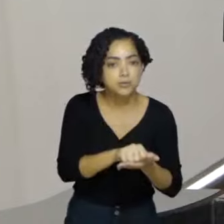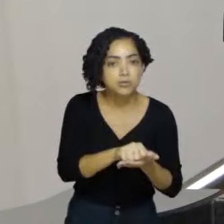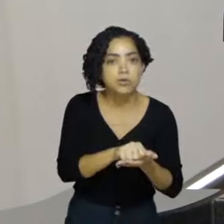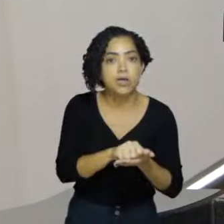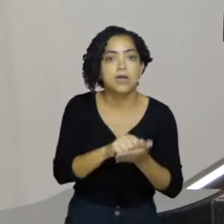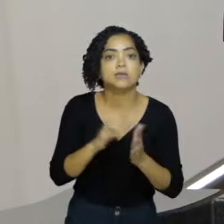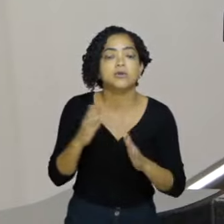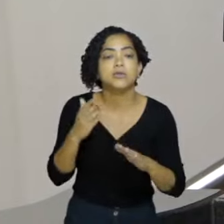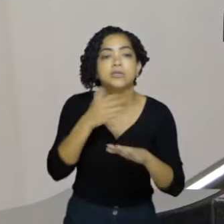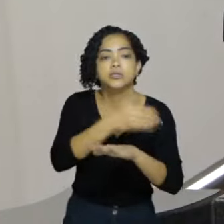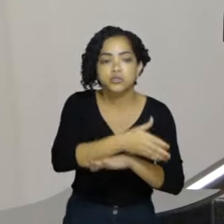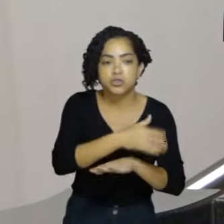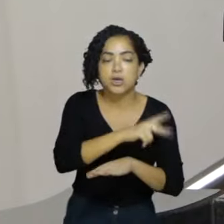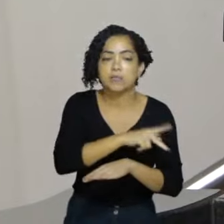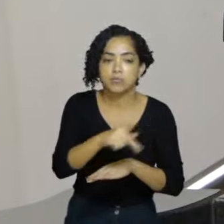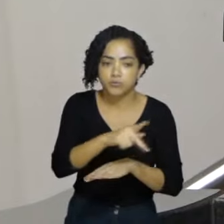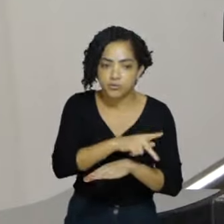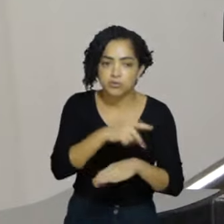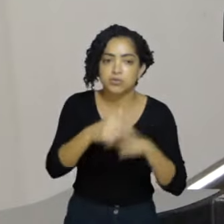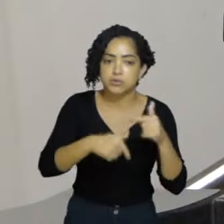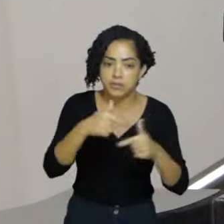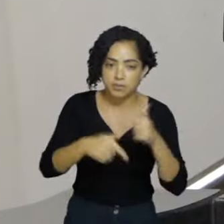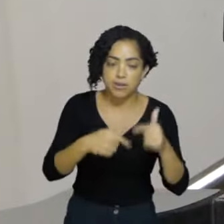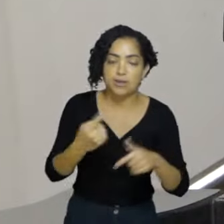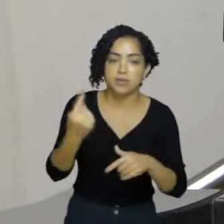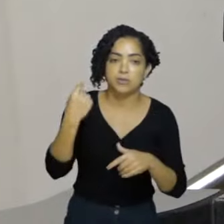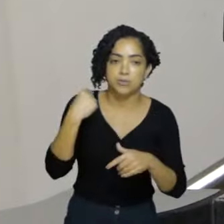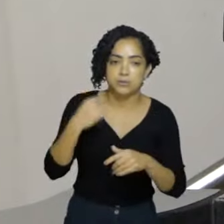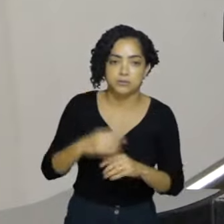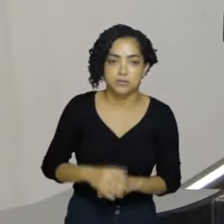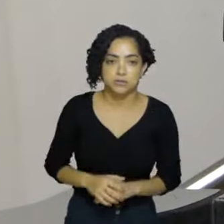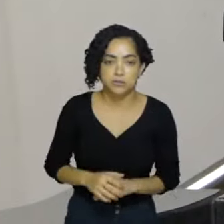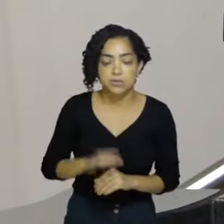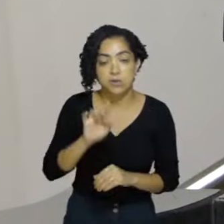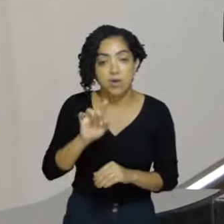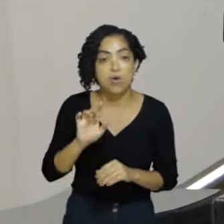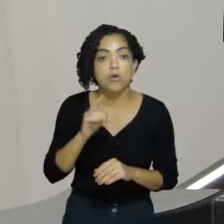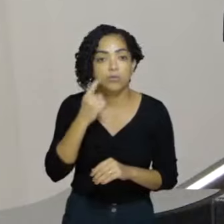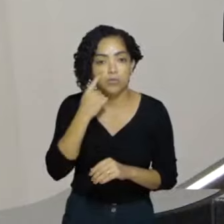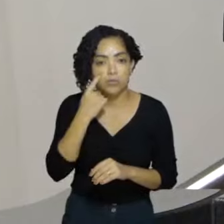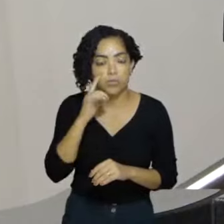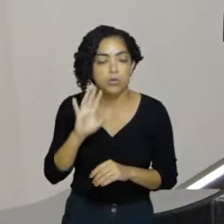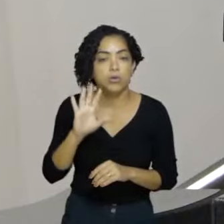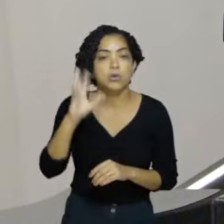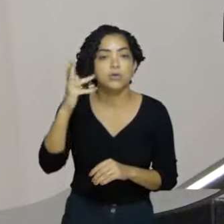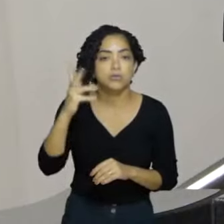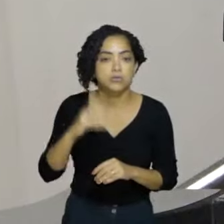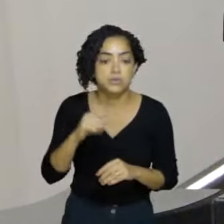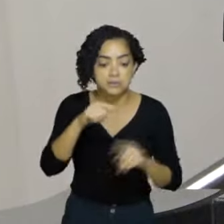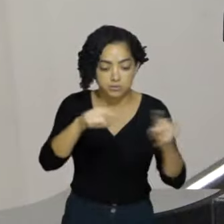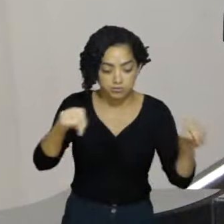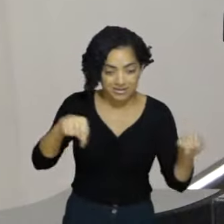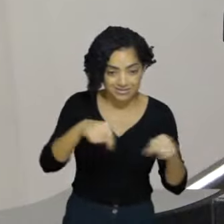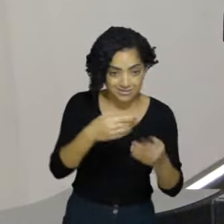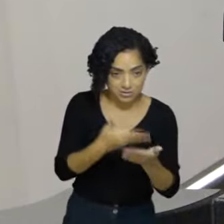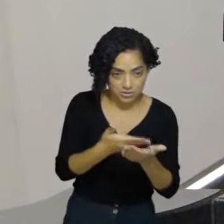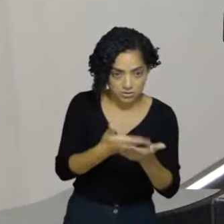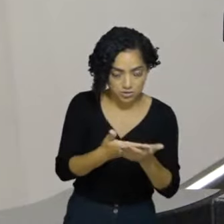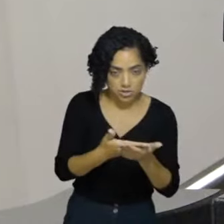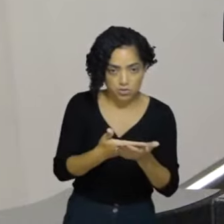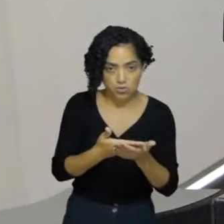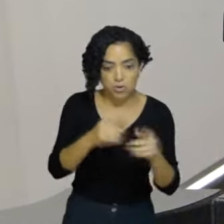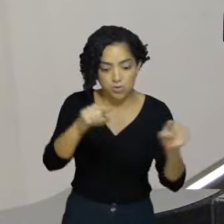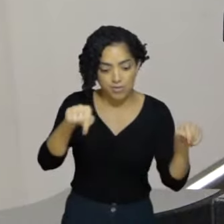já lecionei, já atuei como professora, veja só o absurdo dentro dessa sala de aula. Numa turma